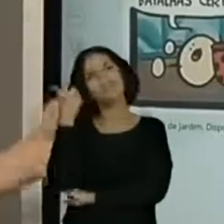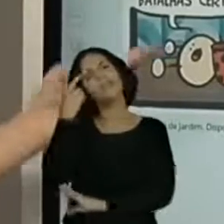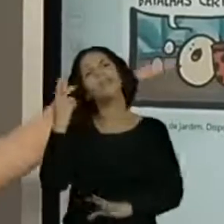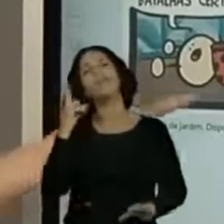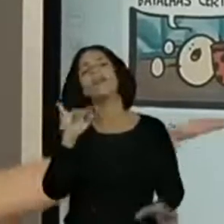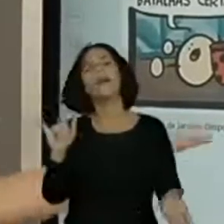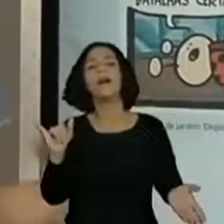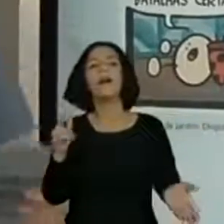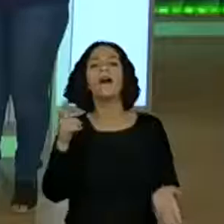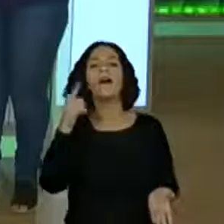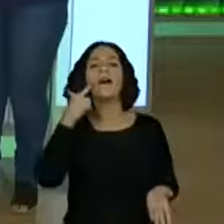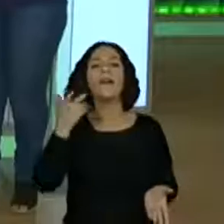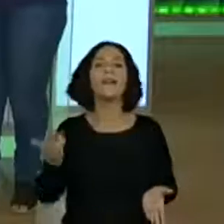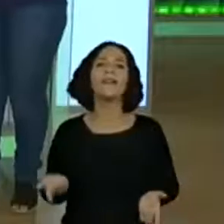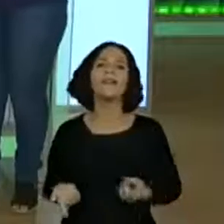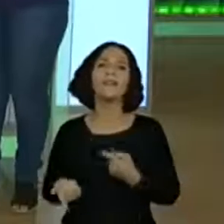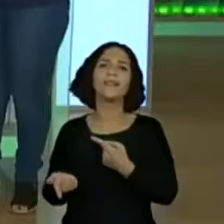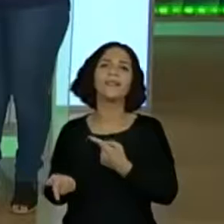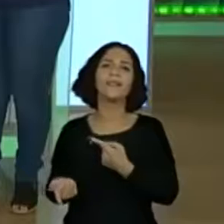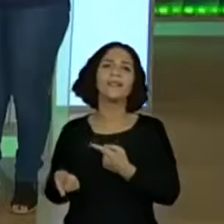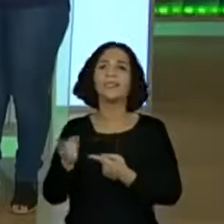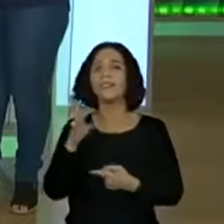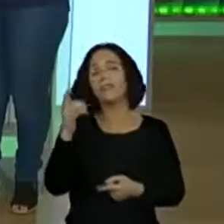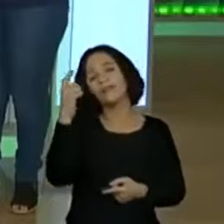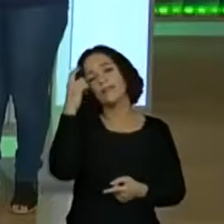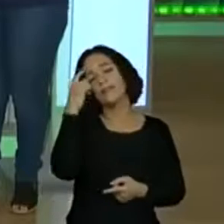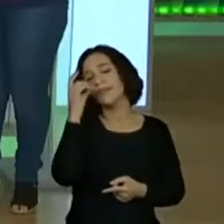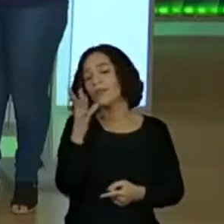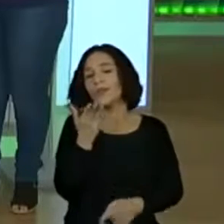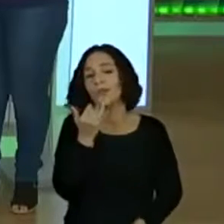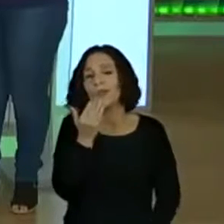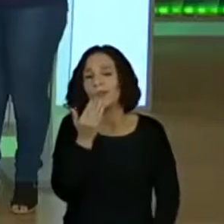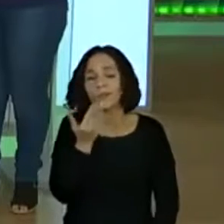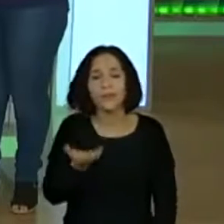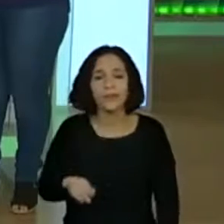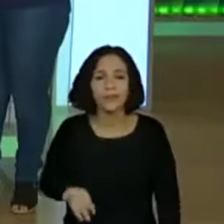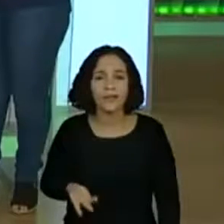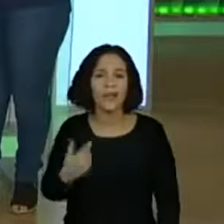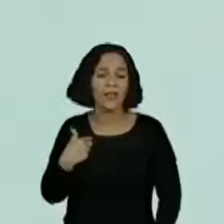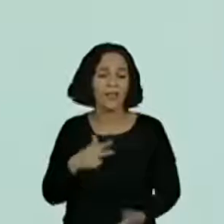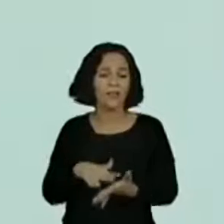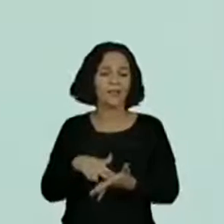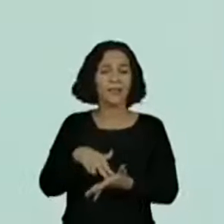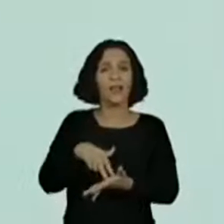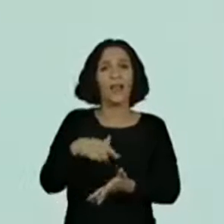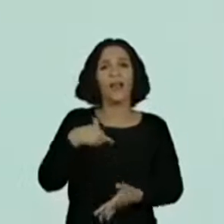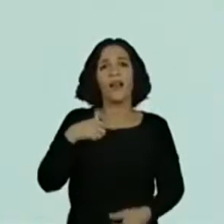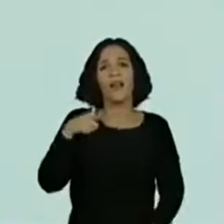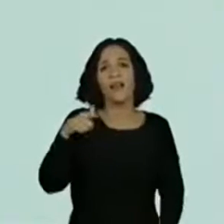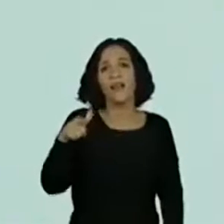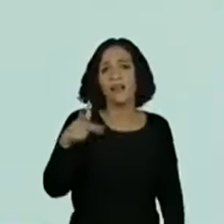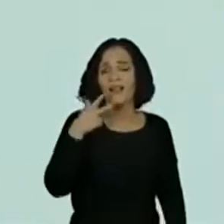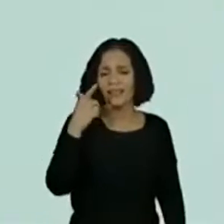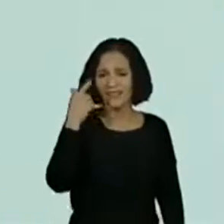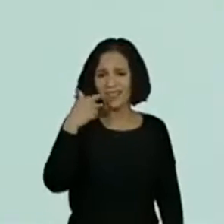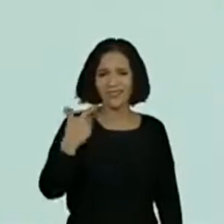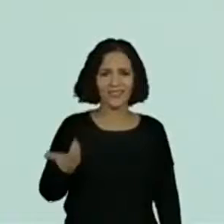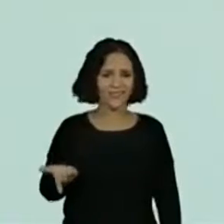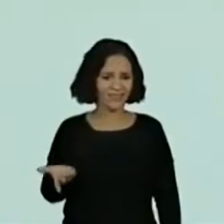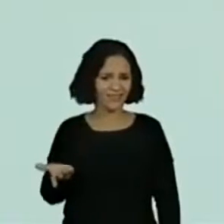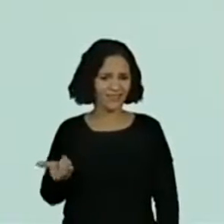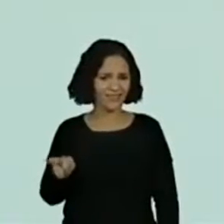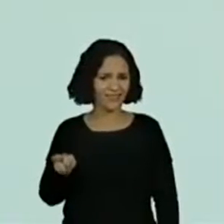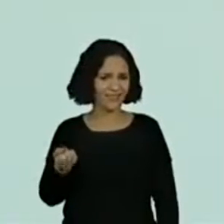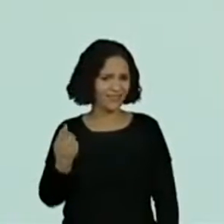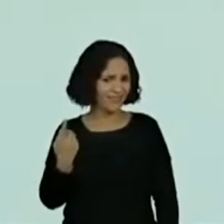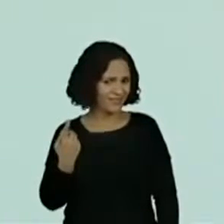um... Não, olha lá, a preocupação dela era só... A batalha dela do dia é levantar para ir até a geladeira. E olha a carinha dele como tá. Ele ficou